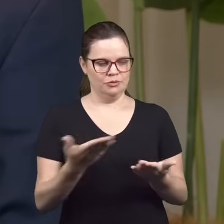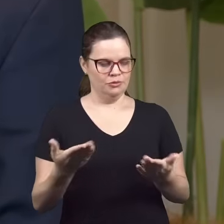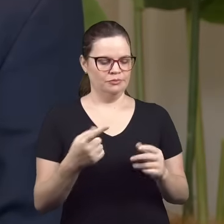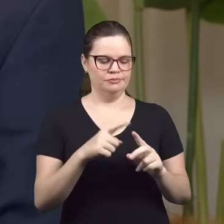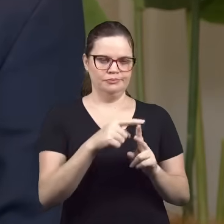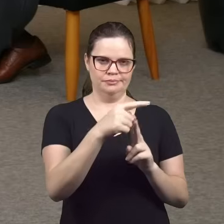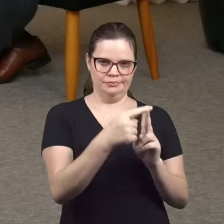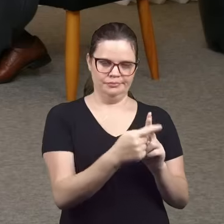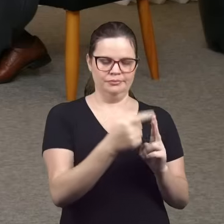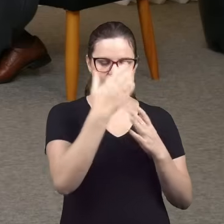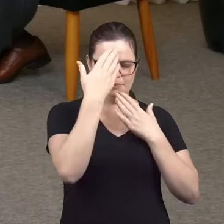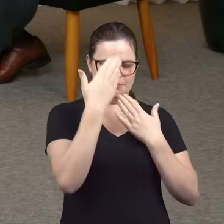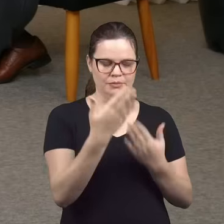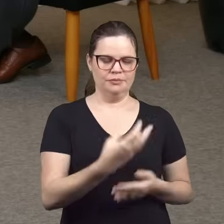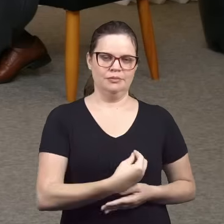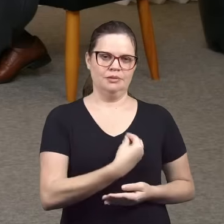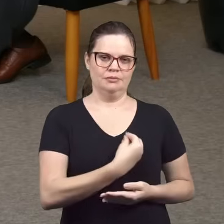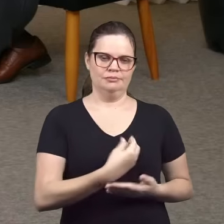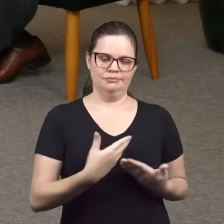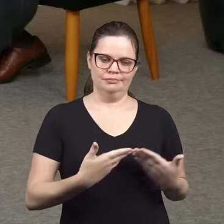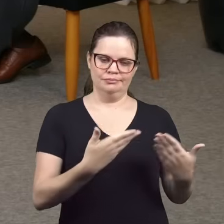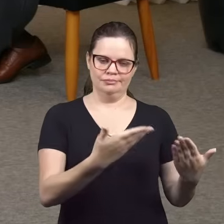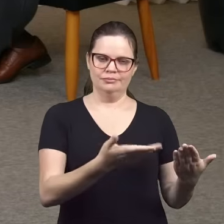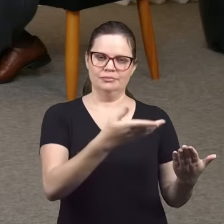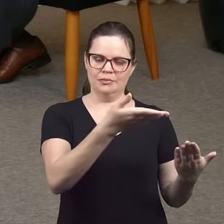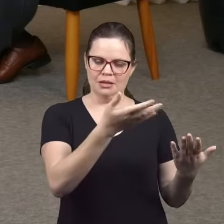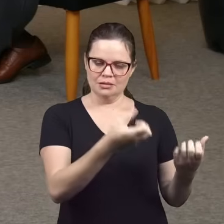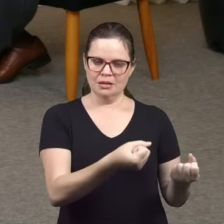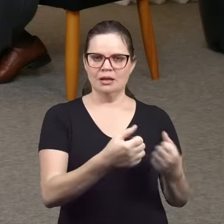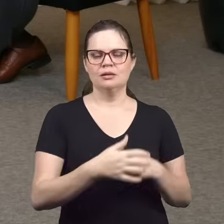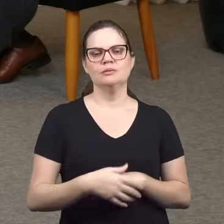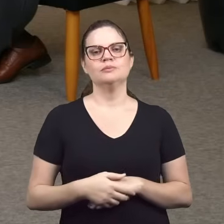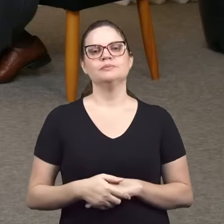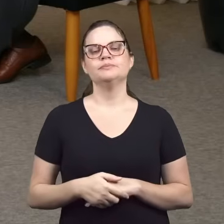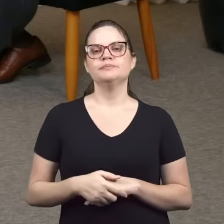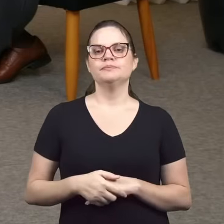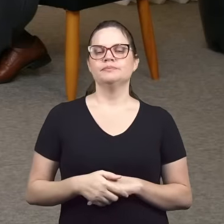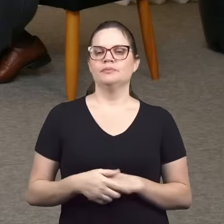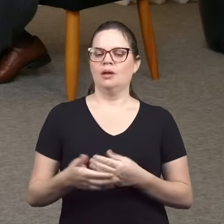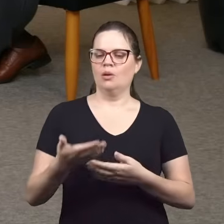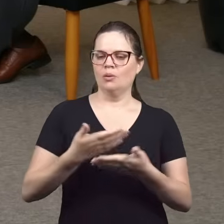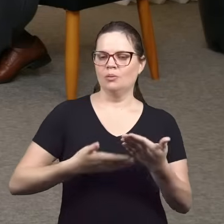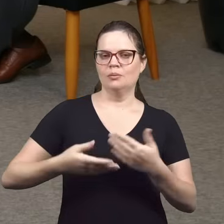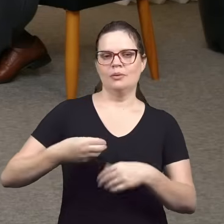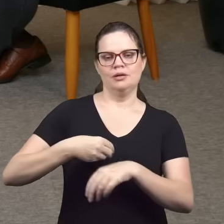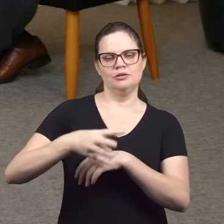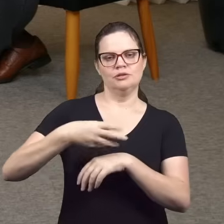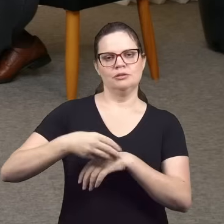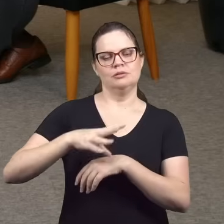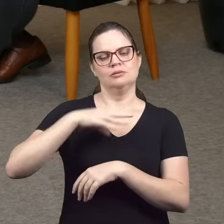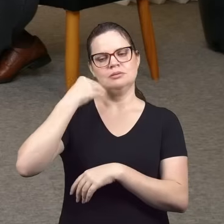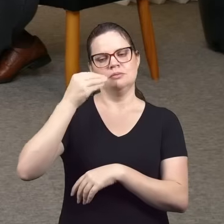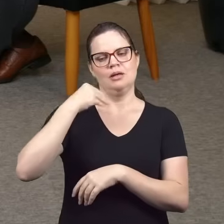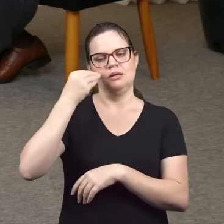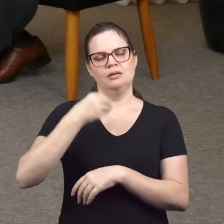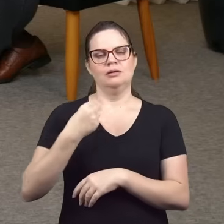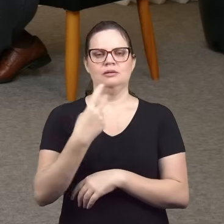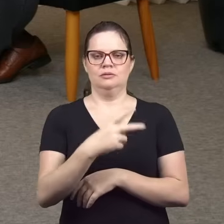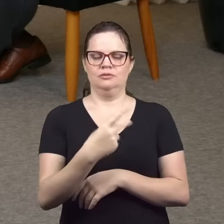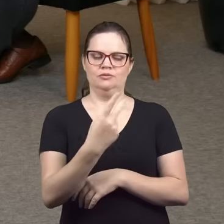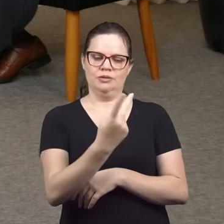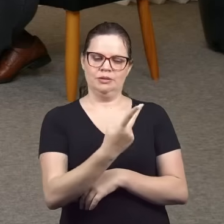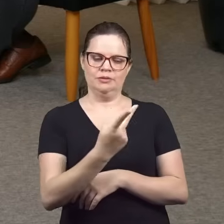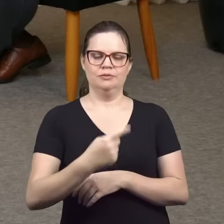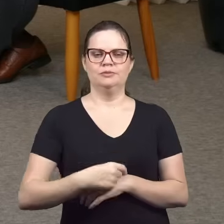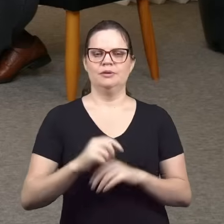também Jean. Obrigado pela presença, obrigado por ter participado, compartilhar essas ricas e profundas